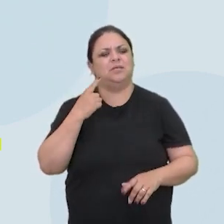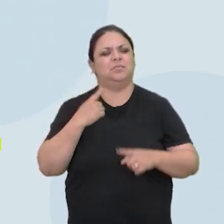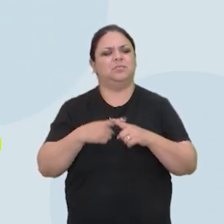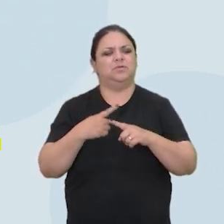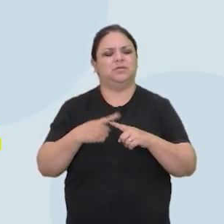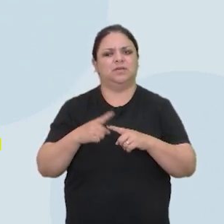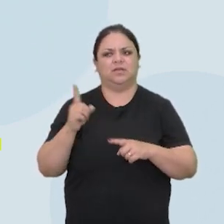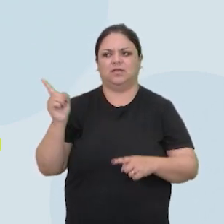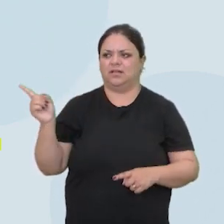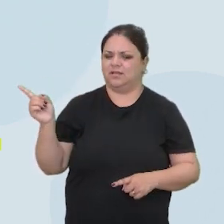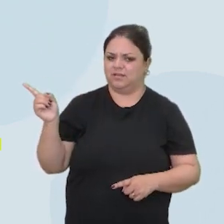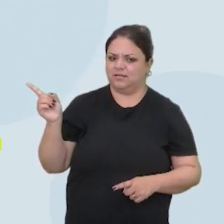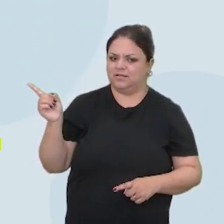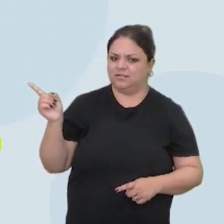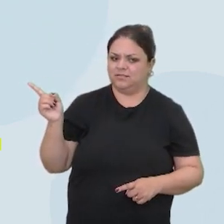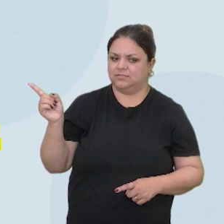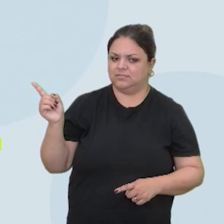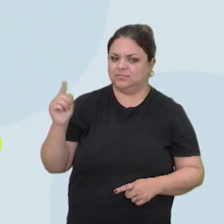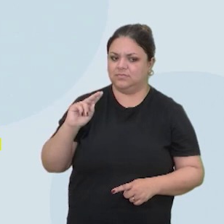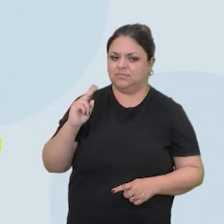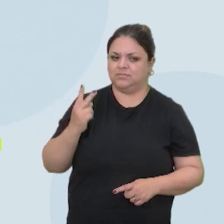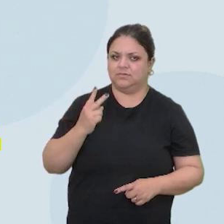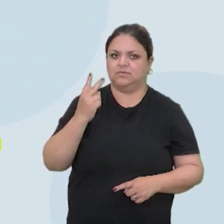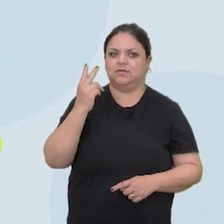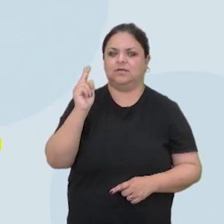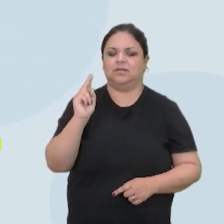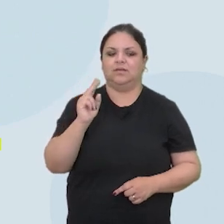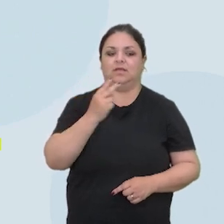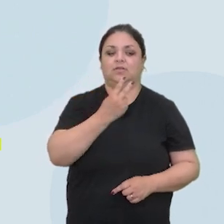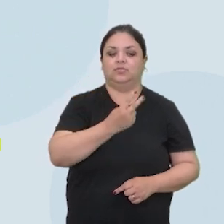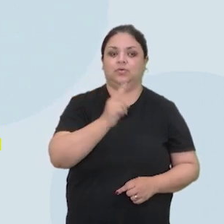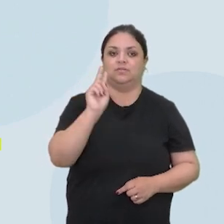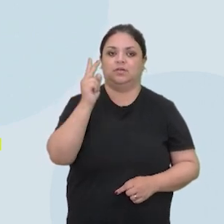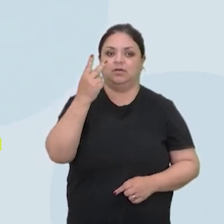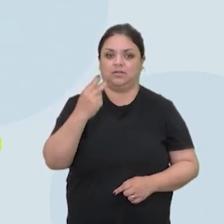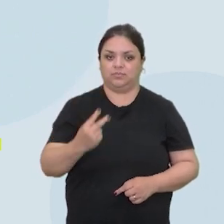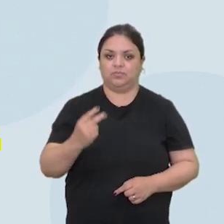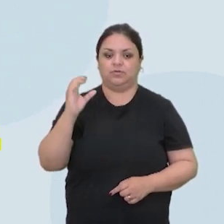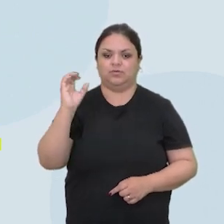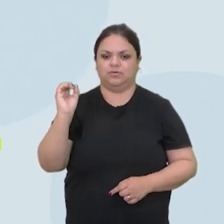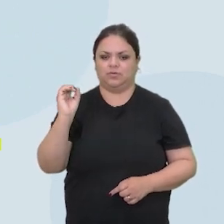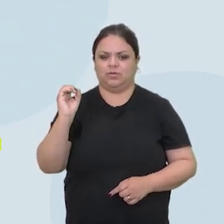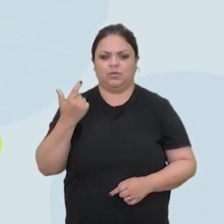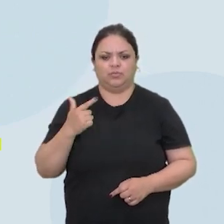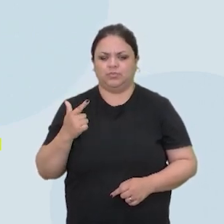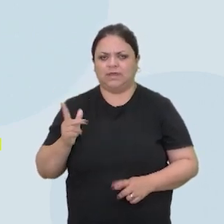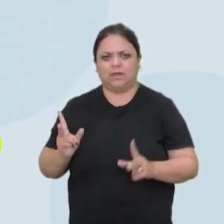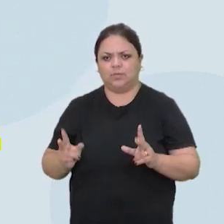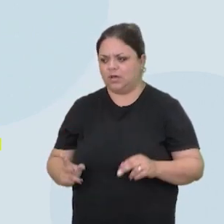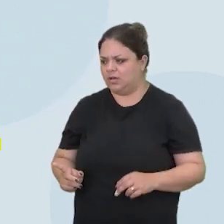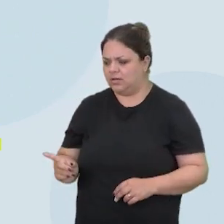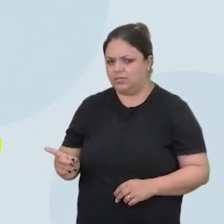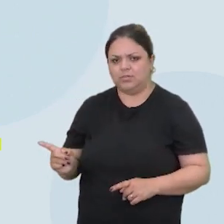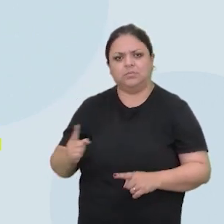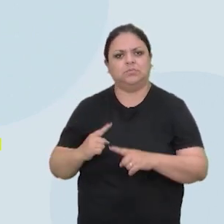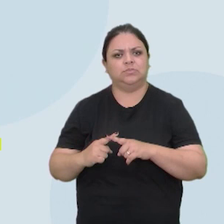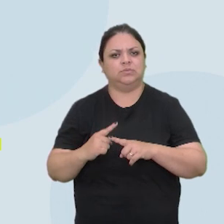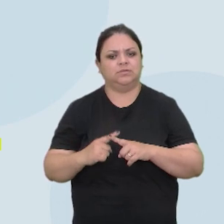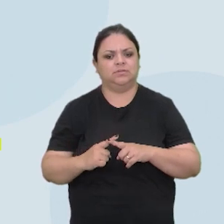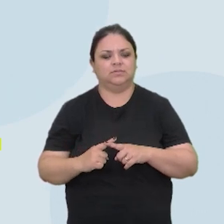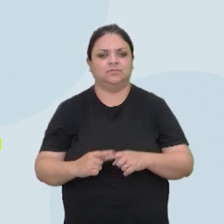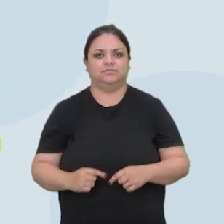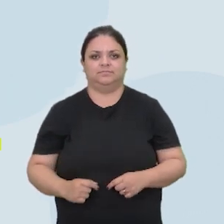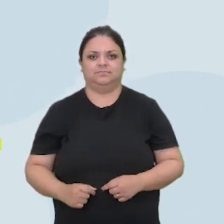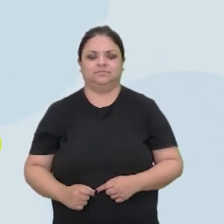aqui da água, ela não entra ali embaixo no denominador como a gente vem fazendo? Ela não entra aqui embaixo,